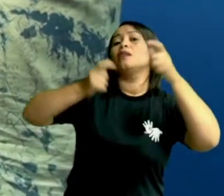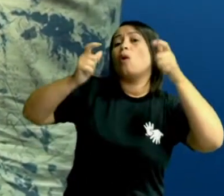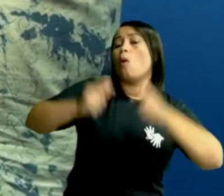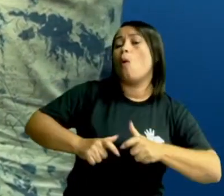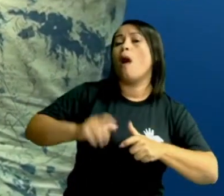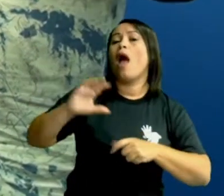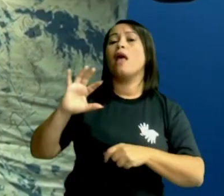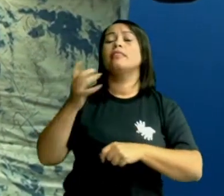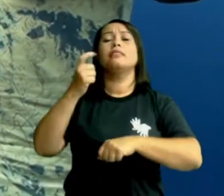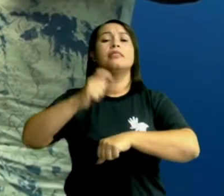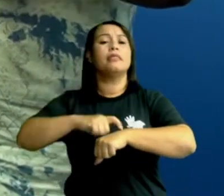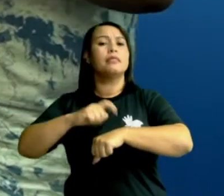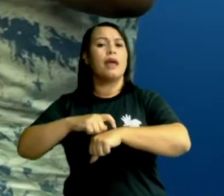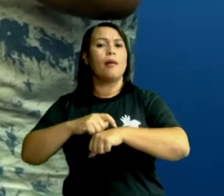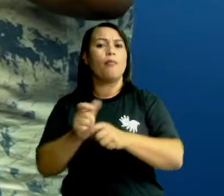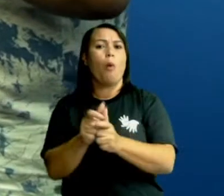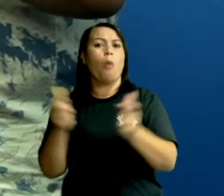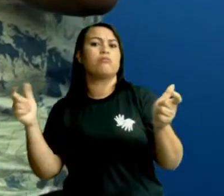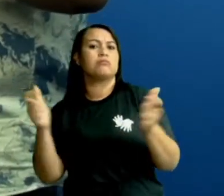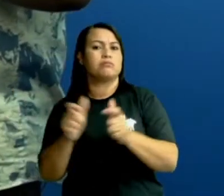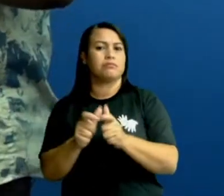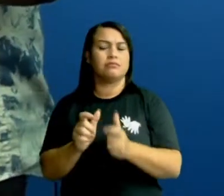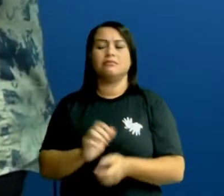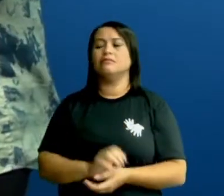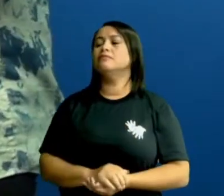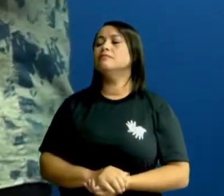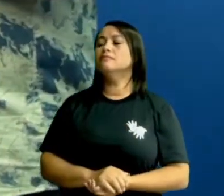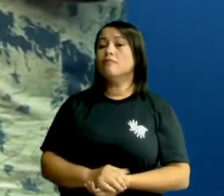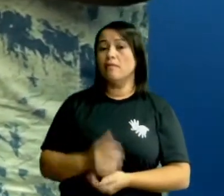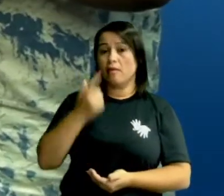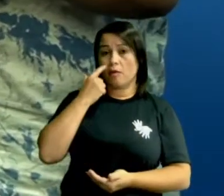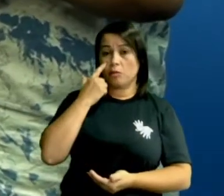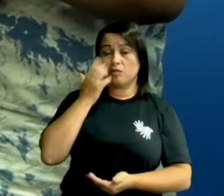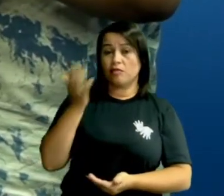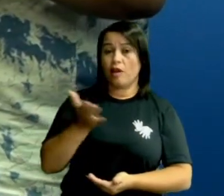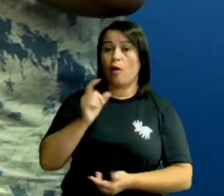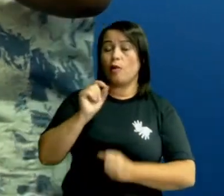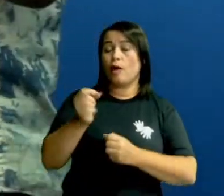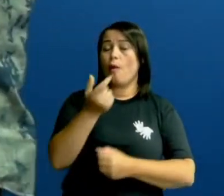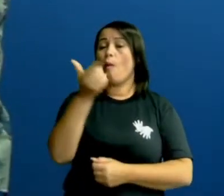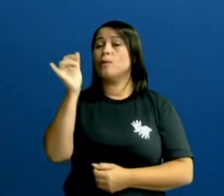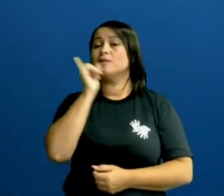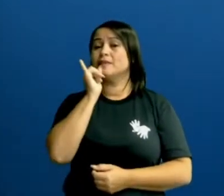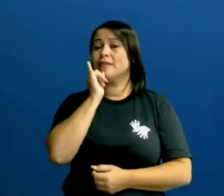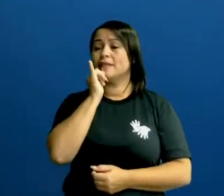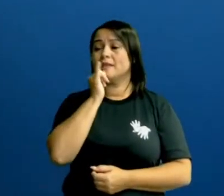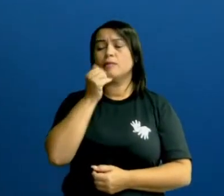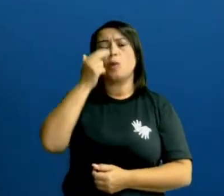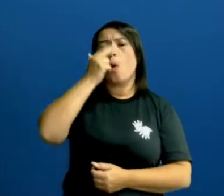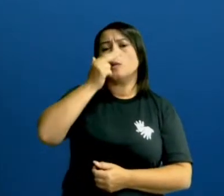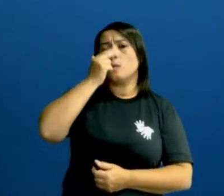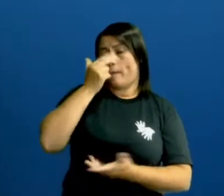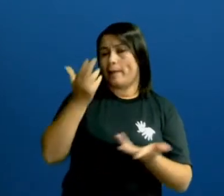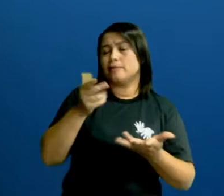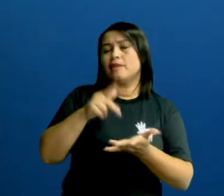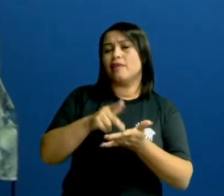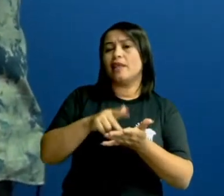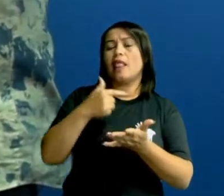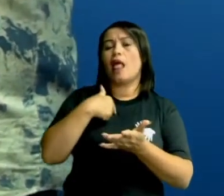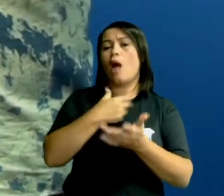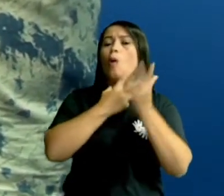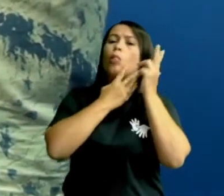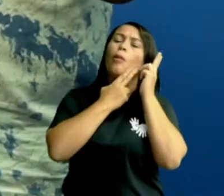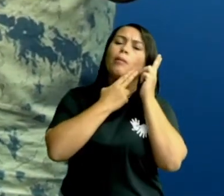de tempo e de intensidade. Vamos ver outros exemplos aqui. São os mesmos exemplos, na verdade. Eu